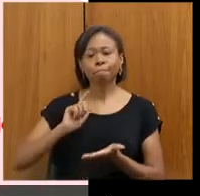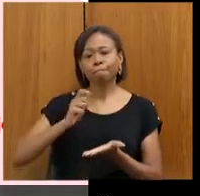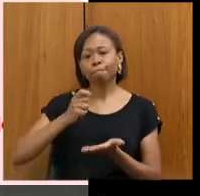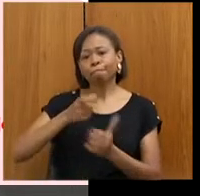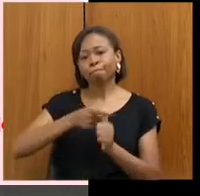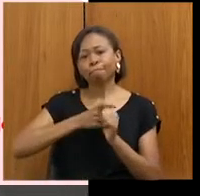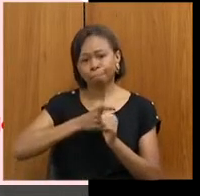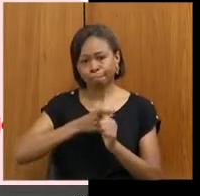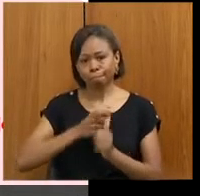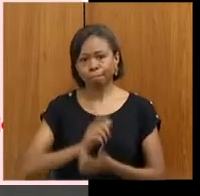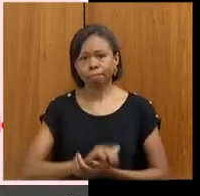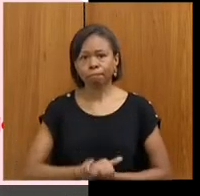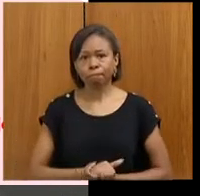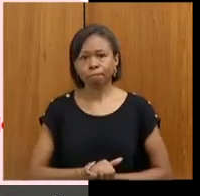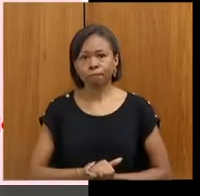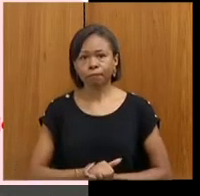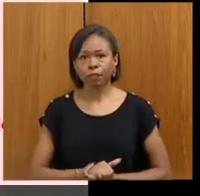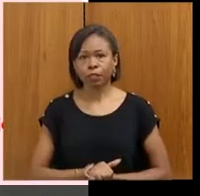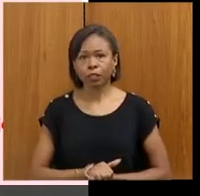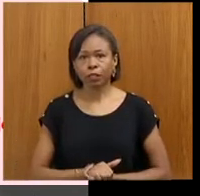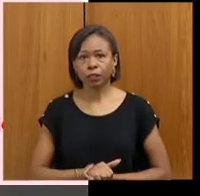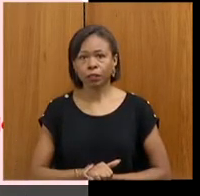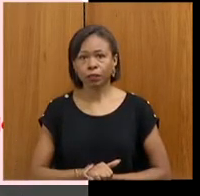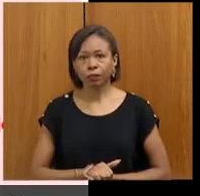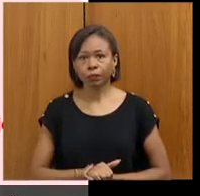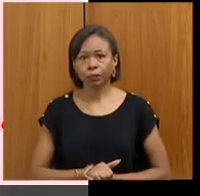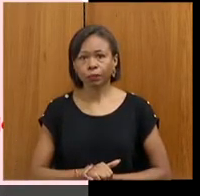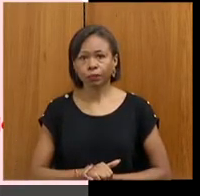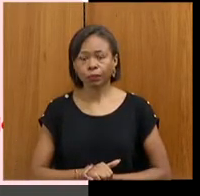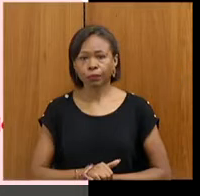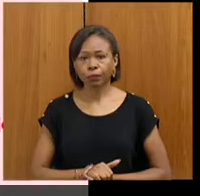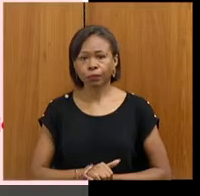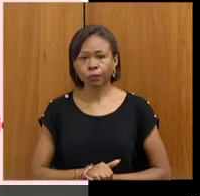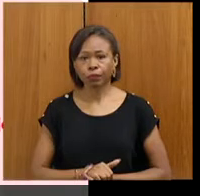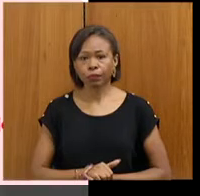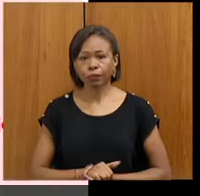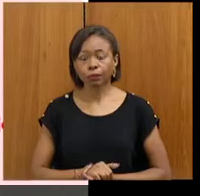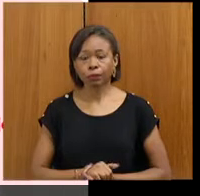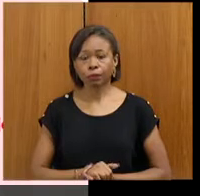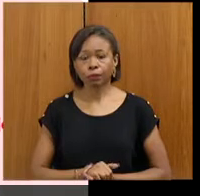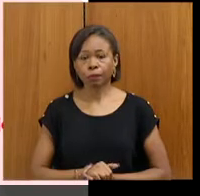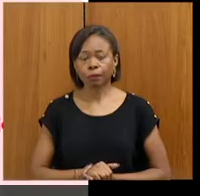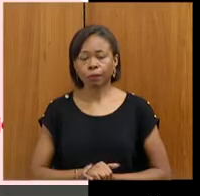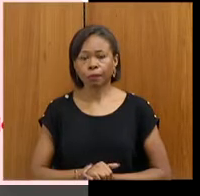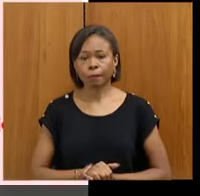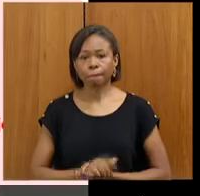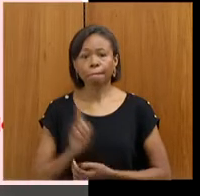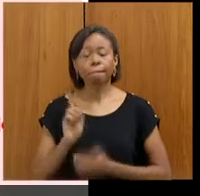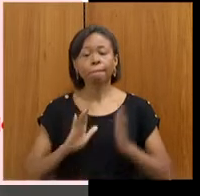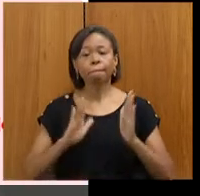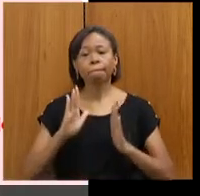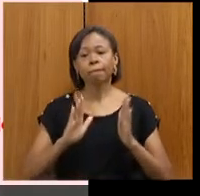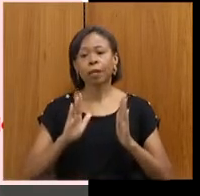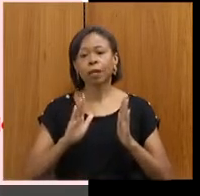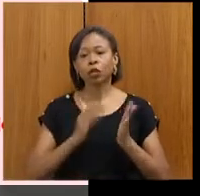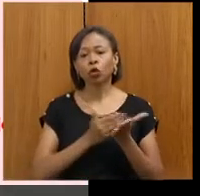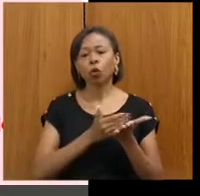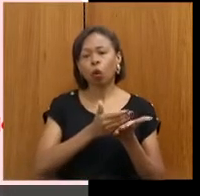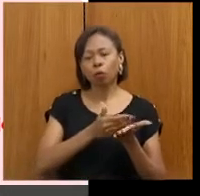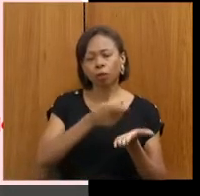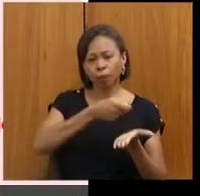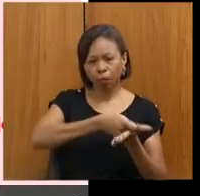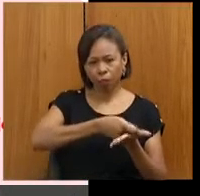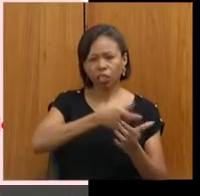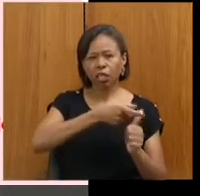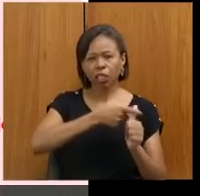E aí é só uma projeção para 2050 i-2000 desde o início do não pagamento da dívida